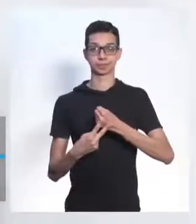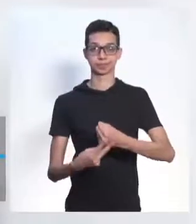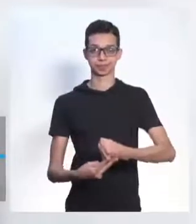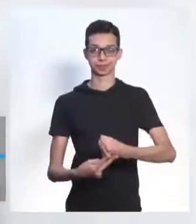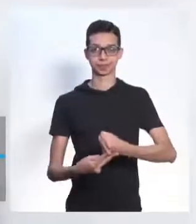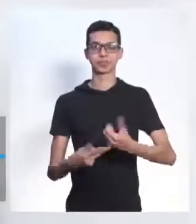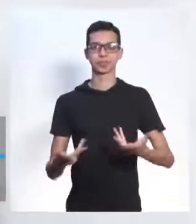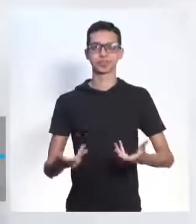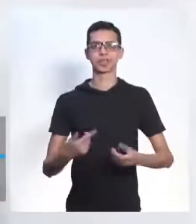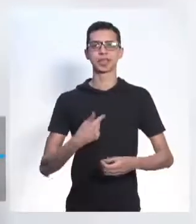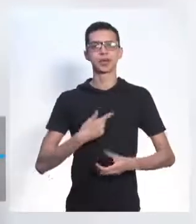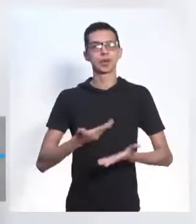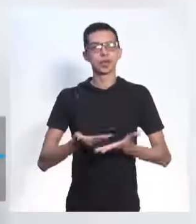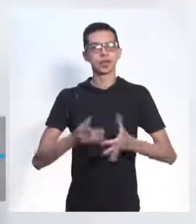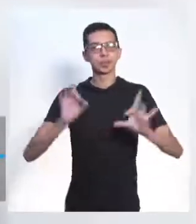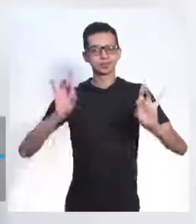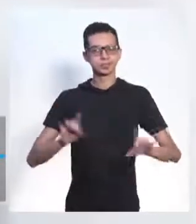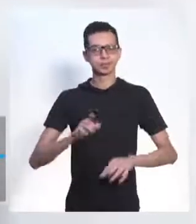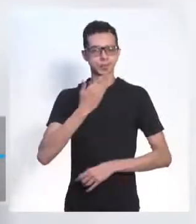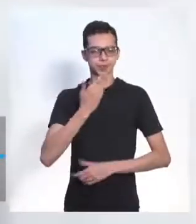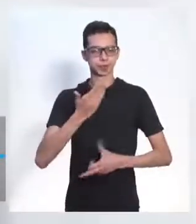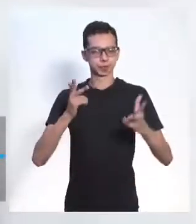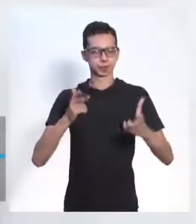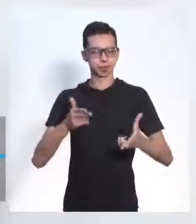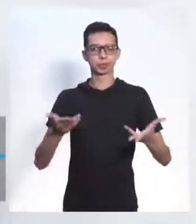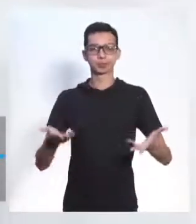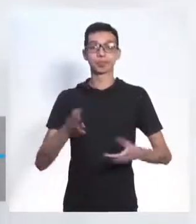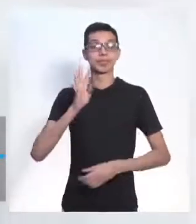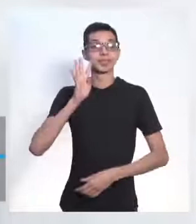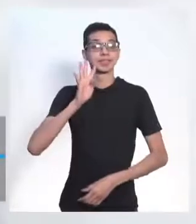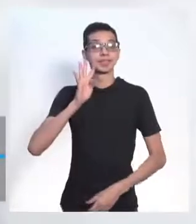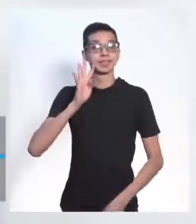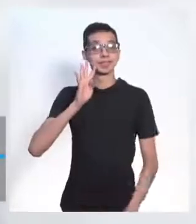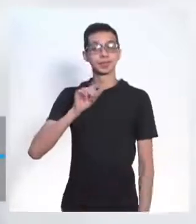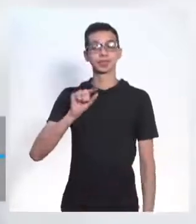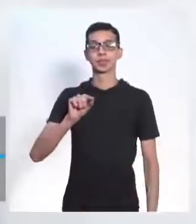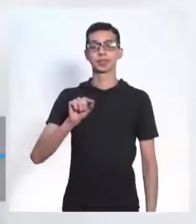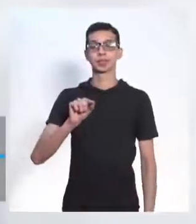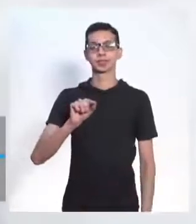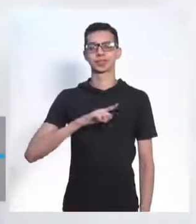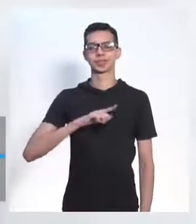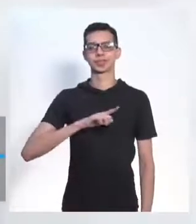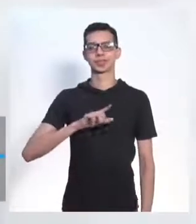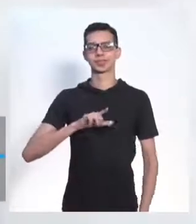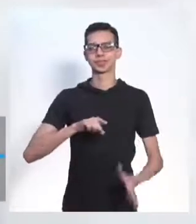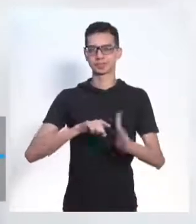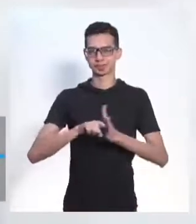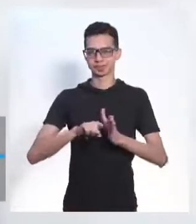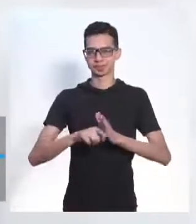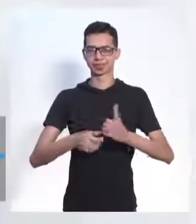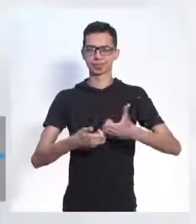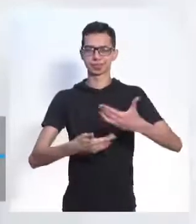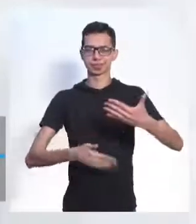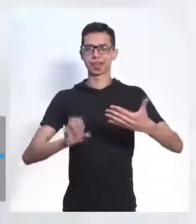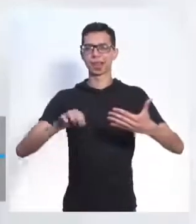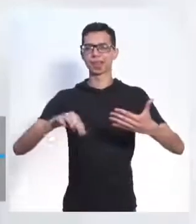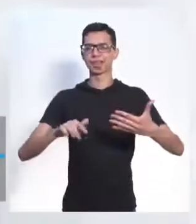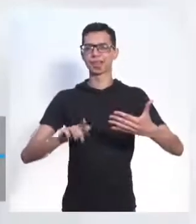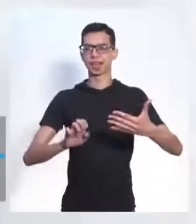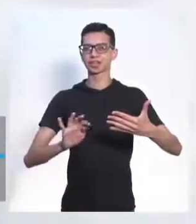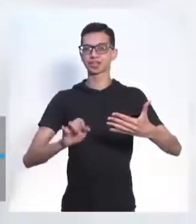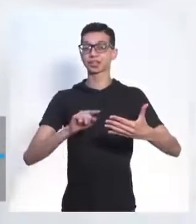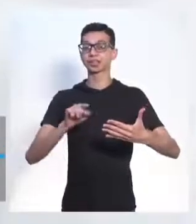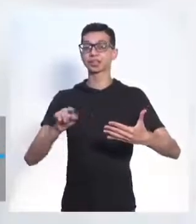aí de acordo com o que vocês pediram na enquete. Então, é bem legal assim, né, quando aquela enquete que a gente deixa o link para vocês no final da aula, deixar esse tipo de dúvida,